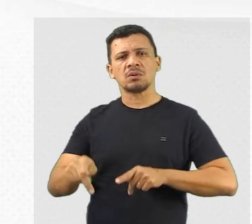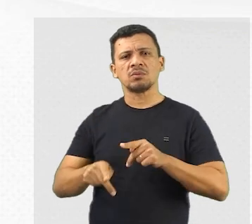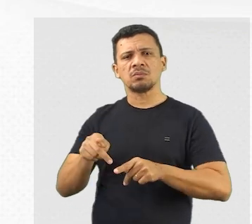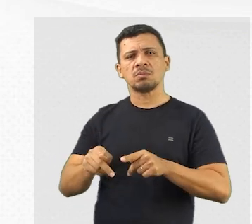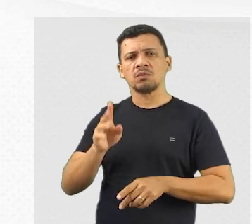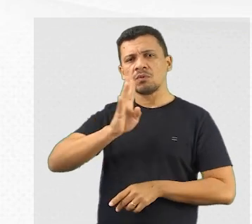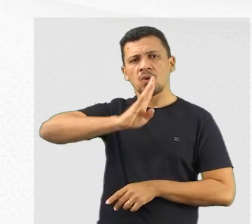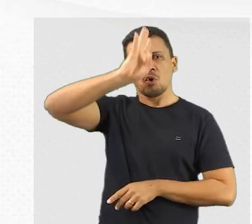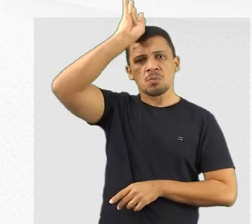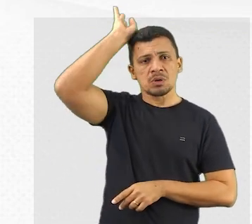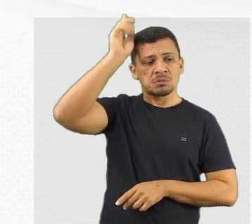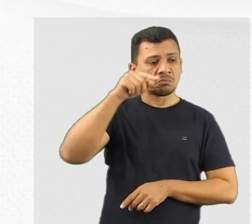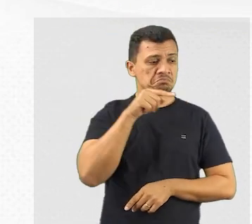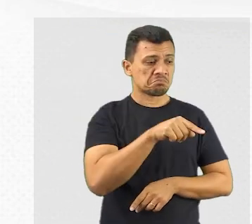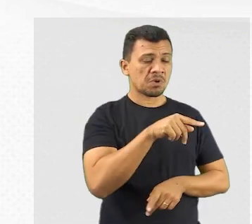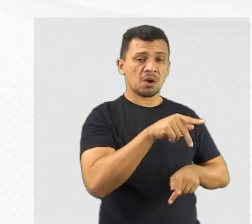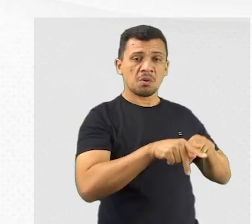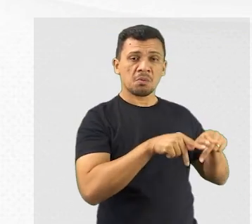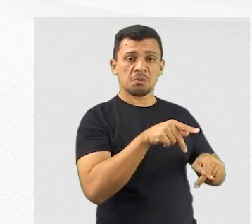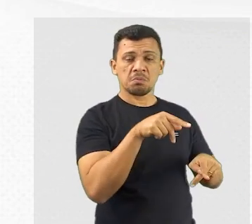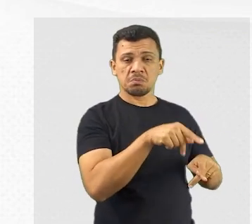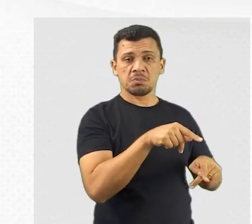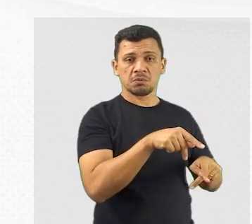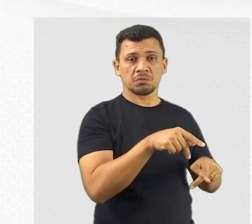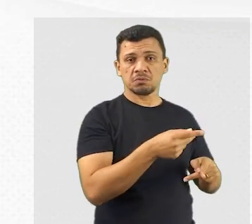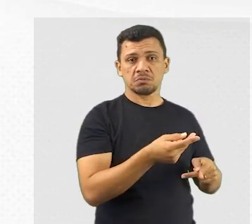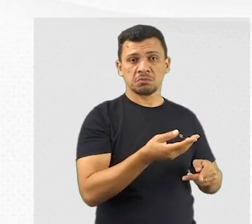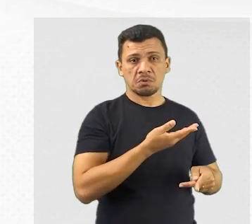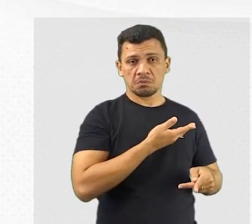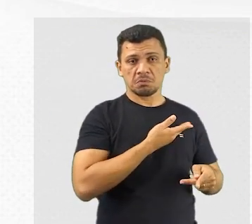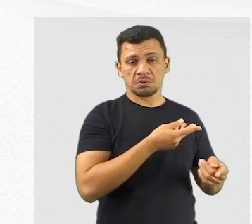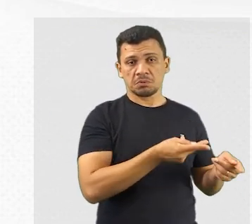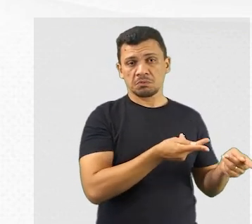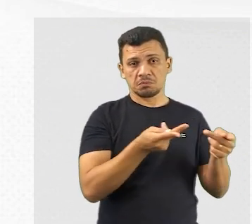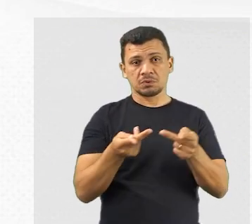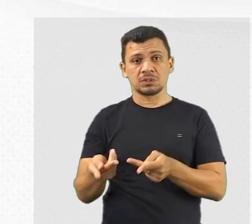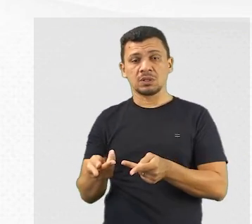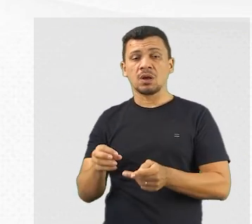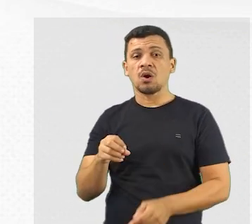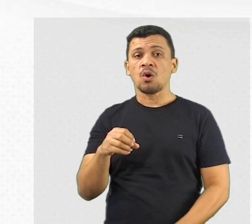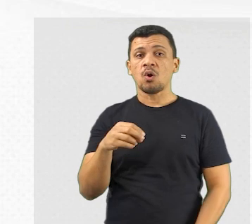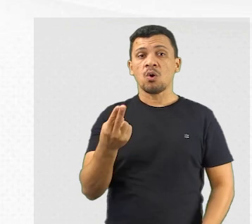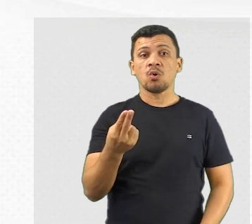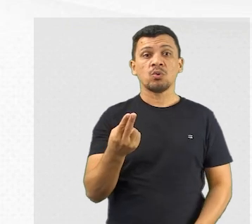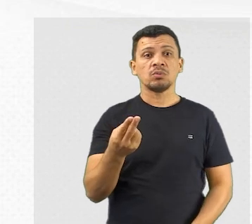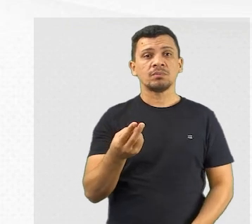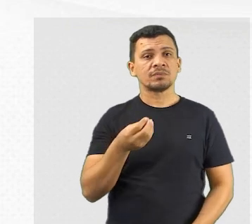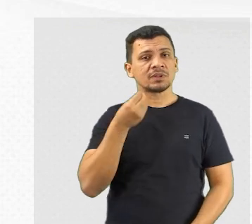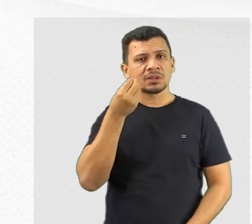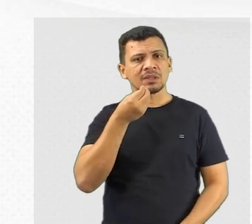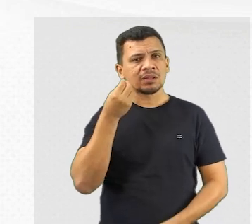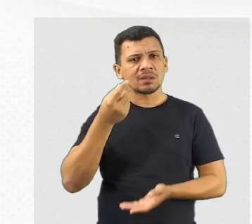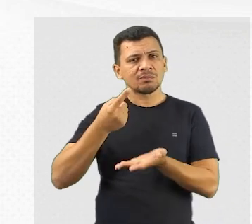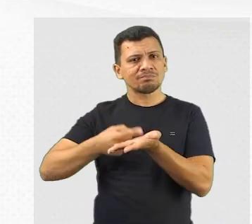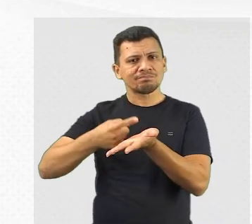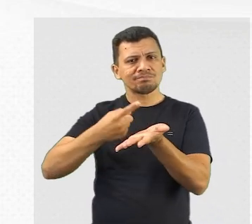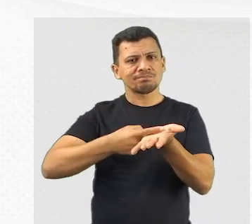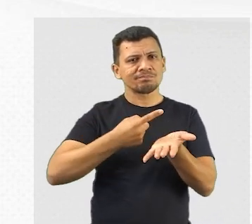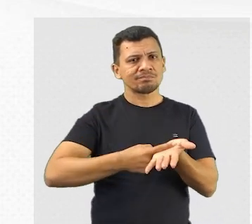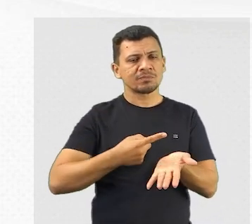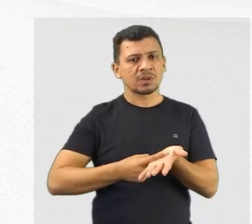quando recebia visitas de parceiros ou, inclusive, tentando tratados. Né? Os